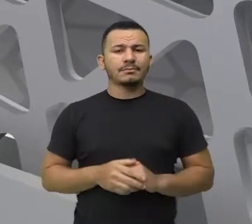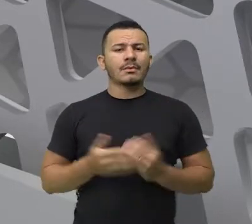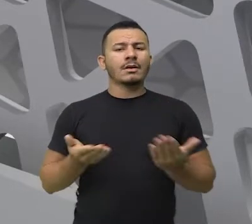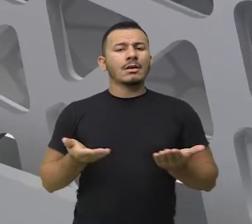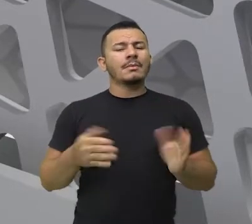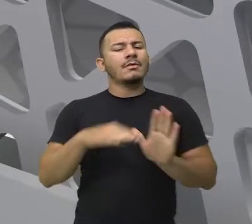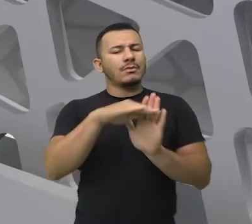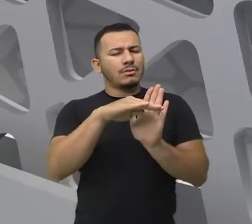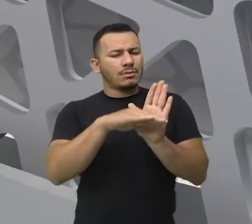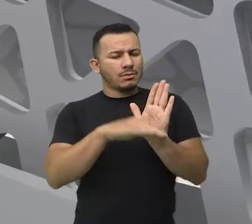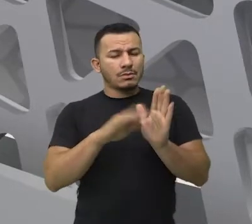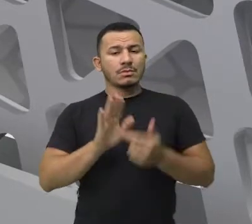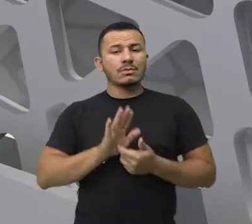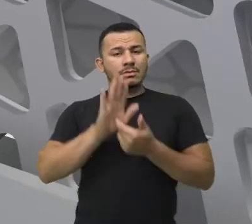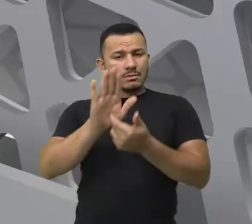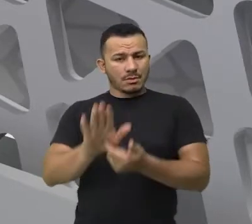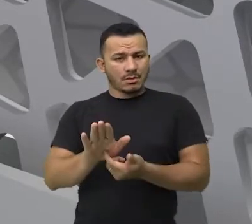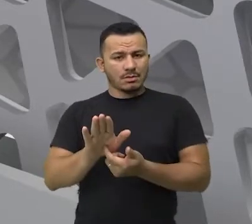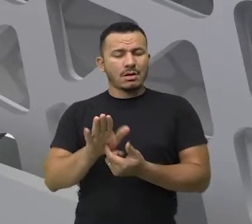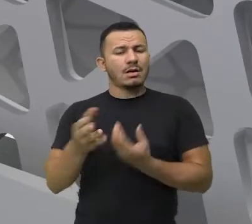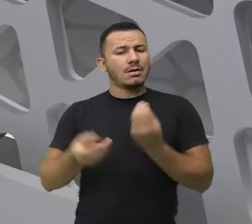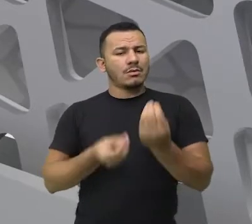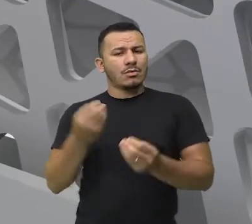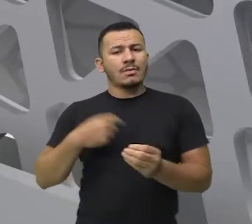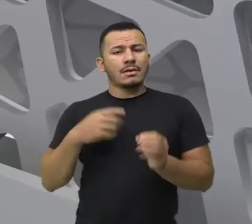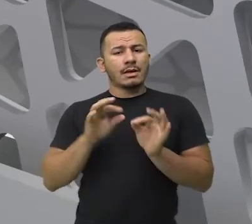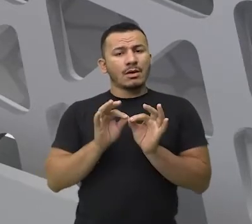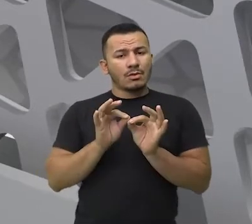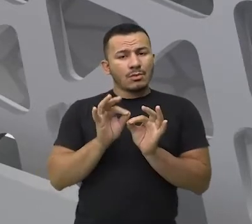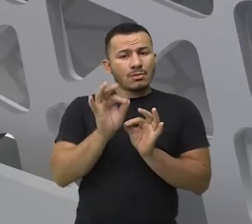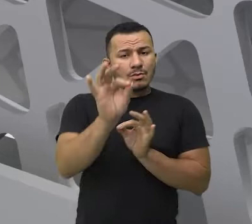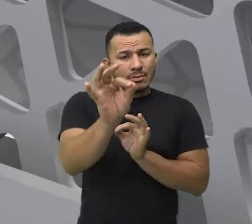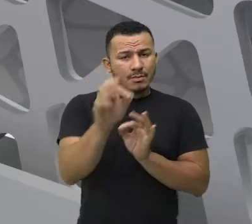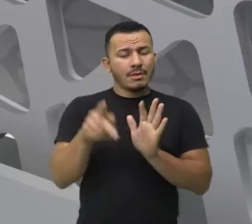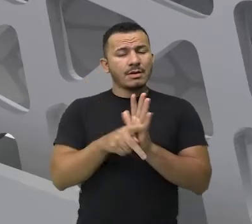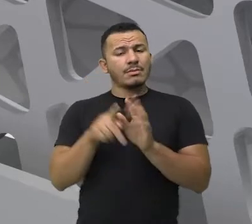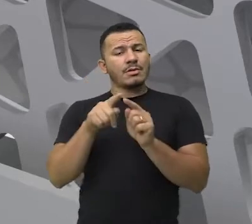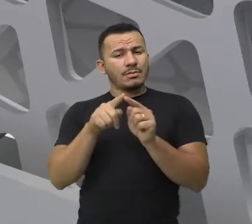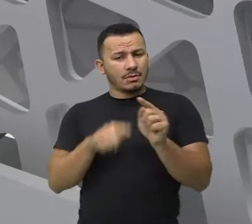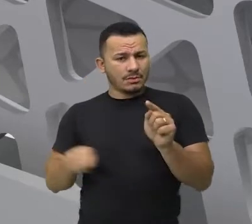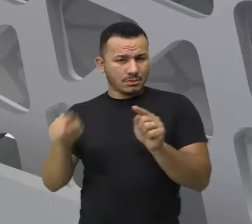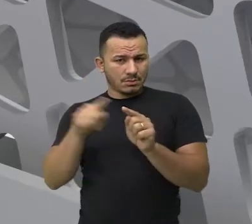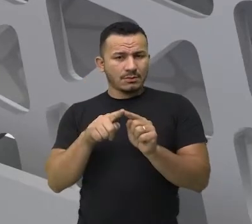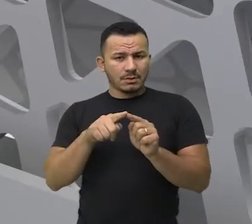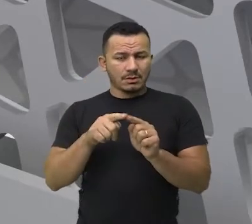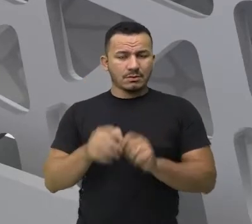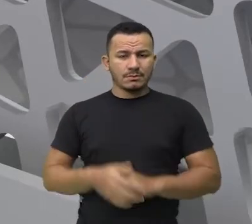nós vamos estar falando aqui do comprimento da circunferência. Nós vamos